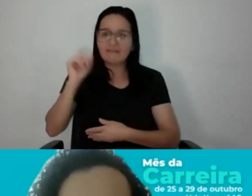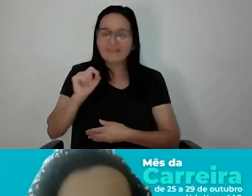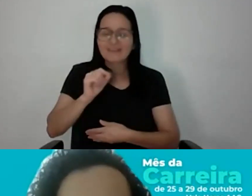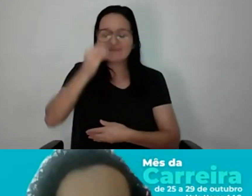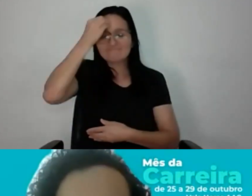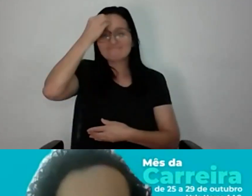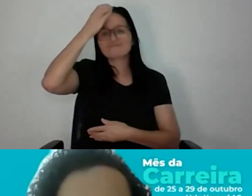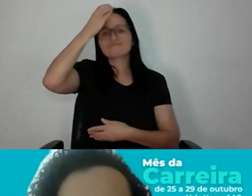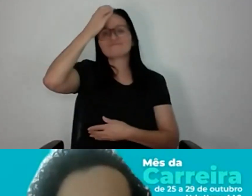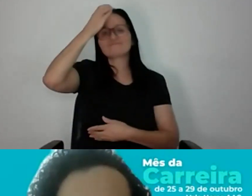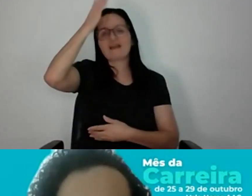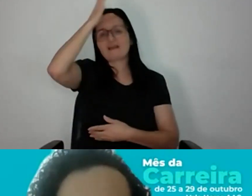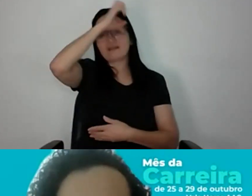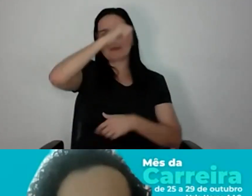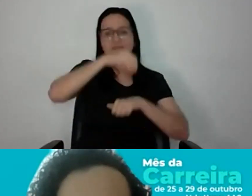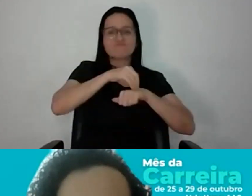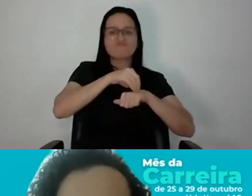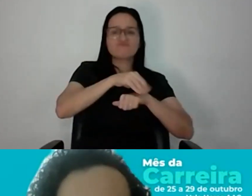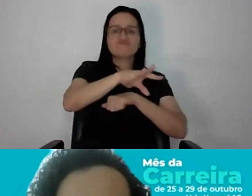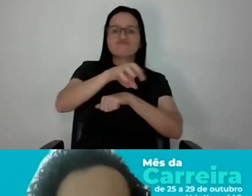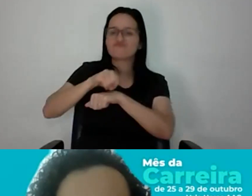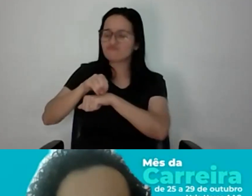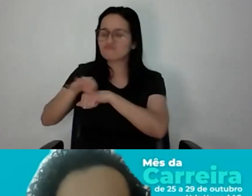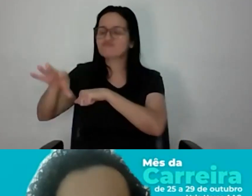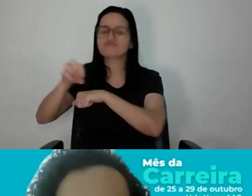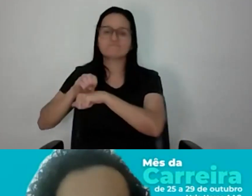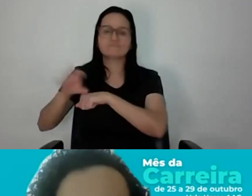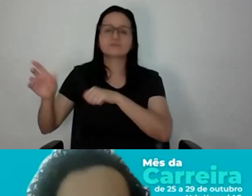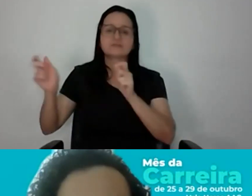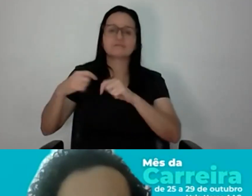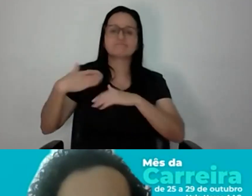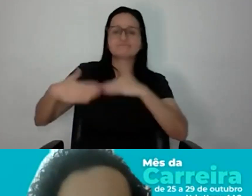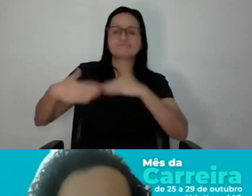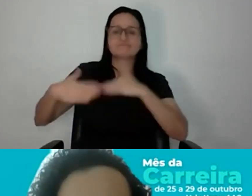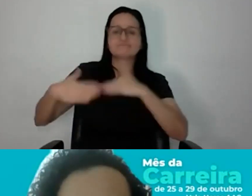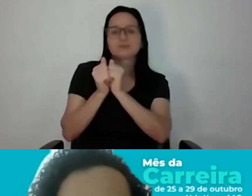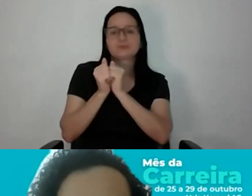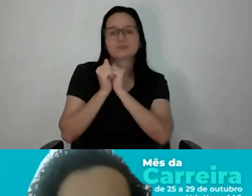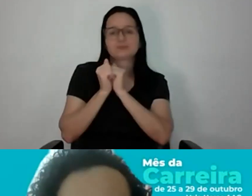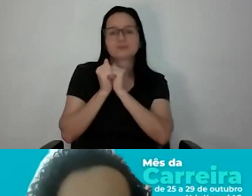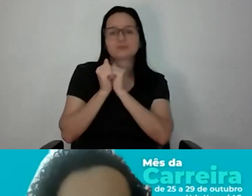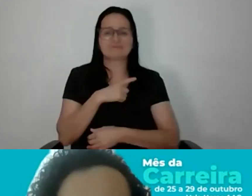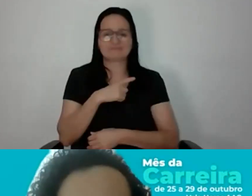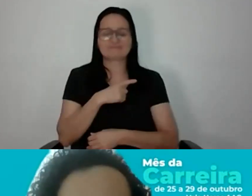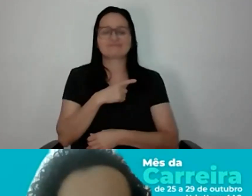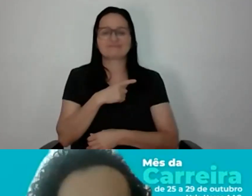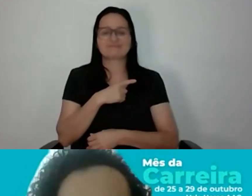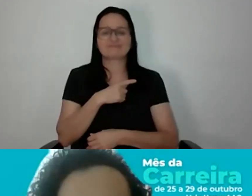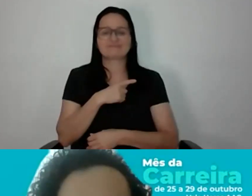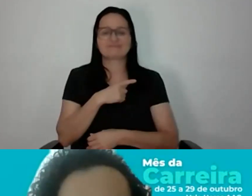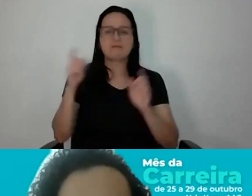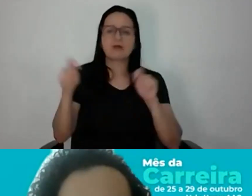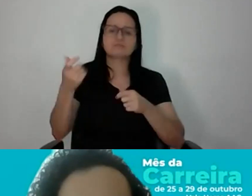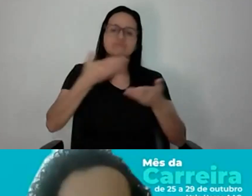ser compartilhado justamente para ele ser, para a gente evoluir juntos. Né? Então, se a gente puder também fazer parte dessa troca, contem